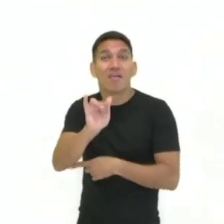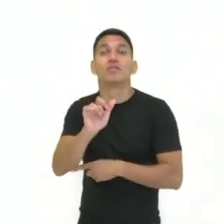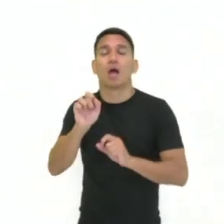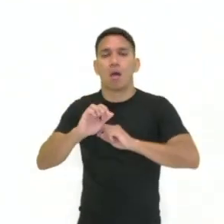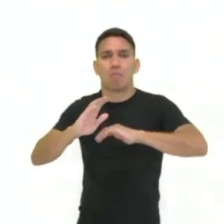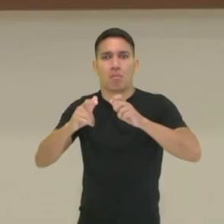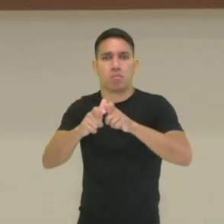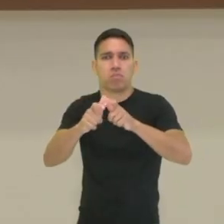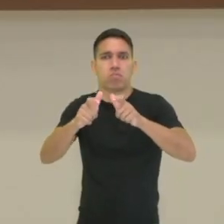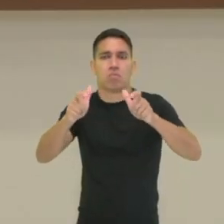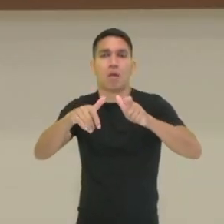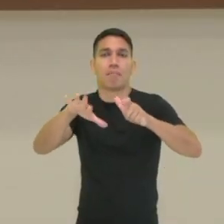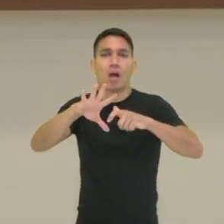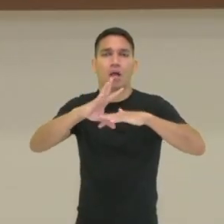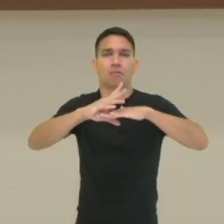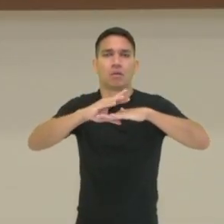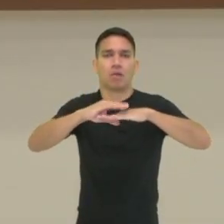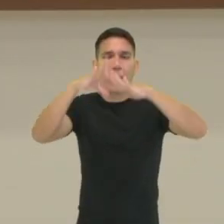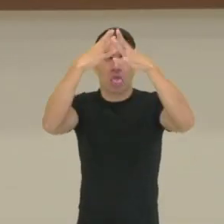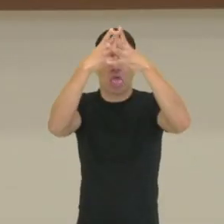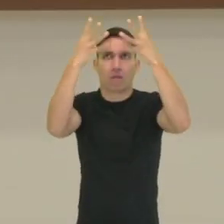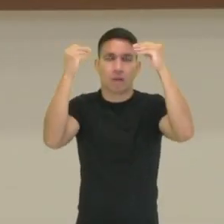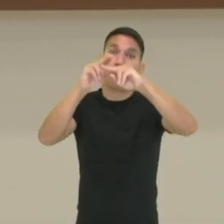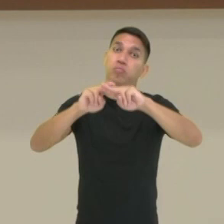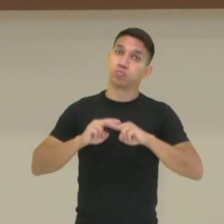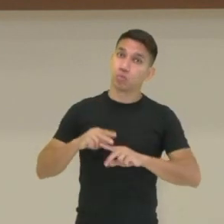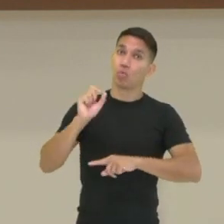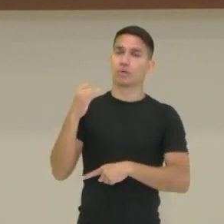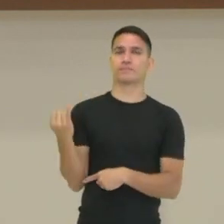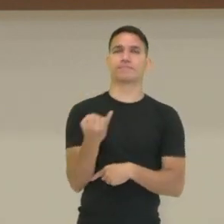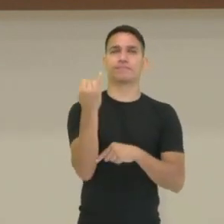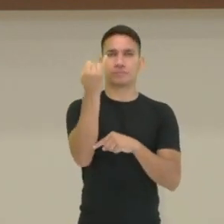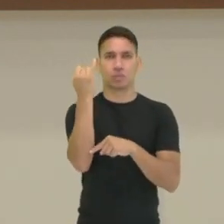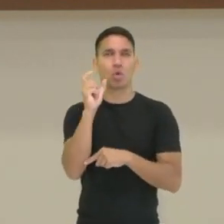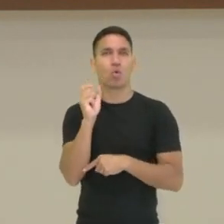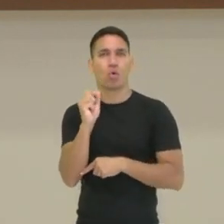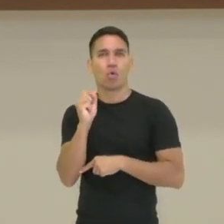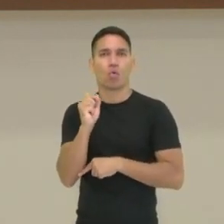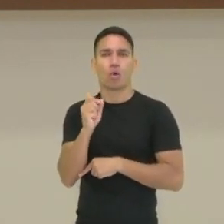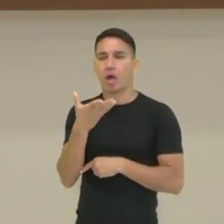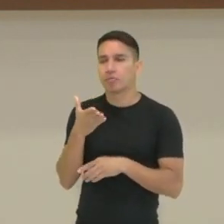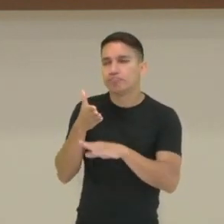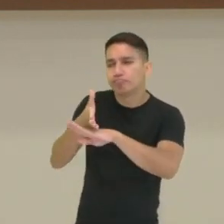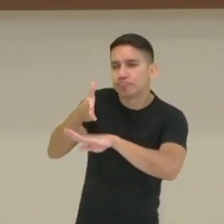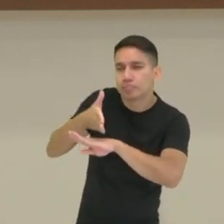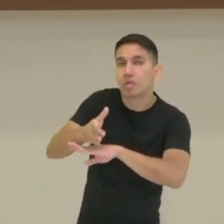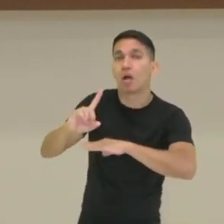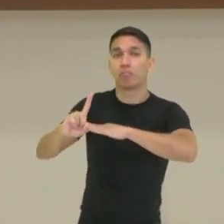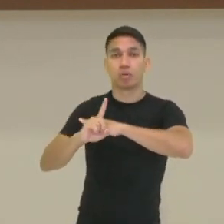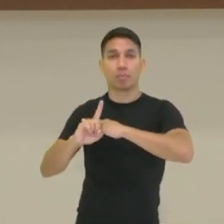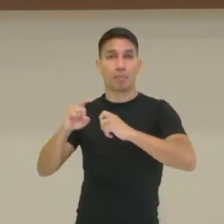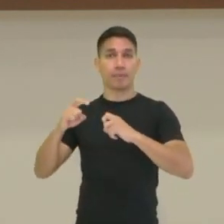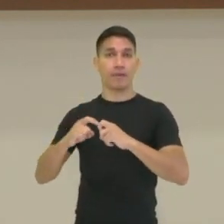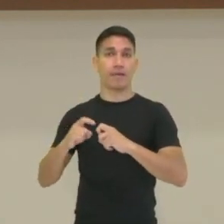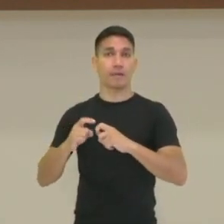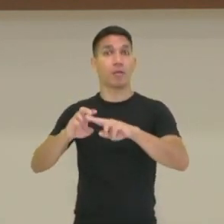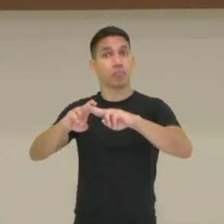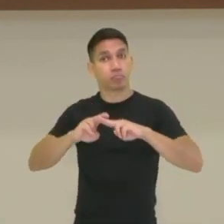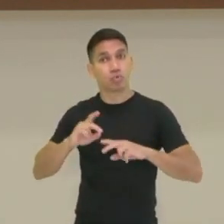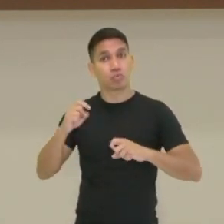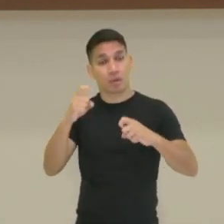da doença. Por isso, a importância de um acompanhamento médico. Então nós temos um